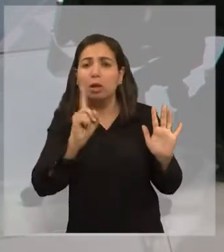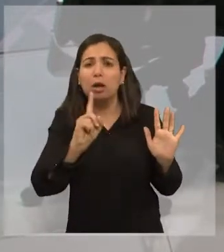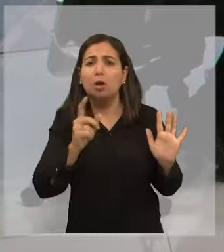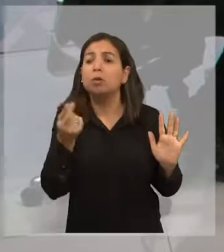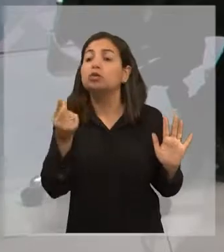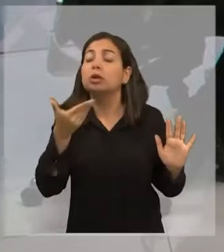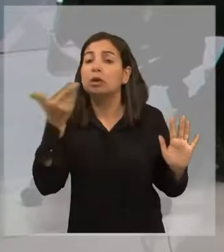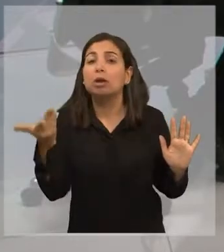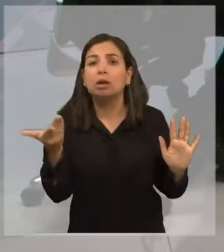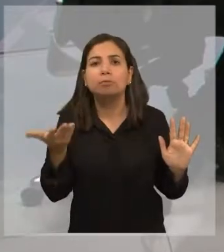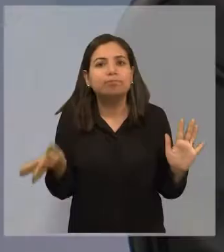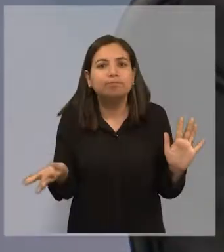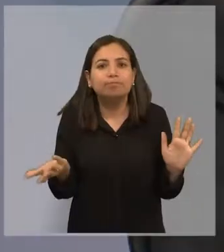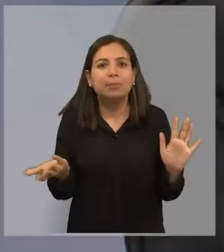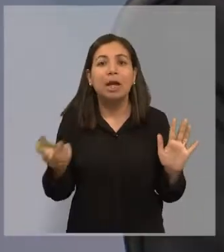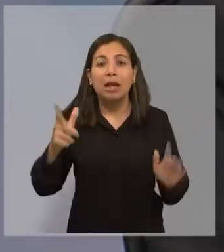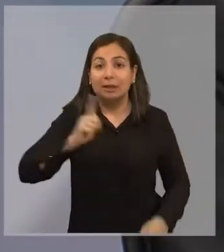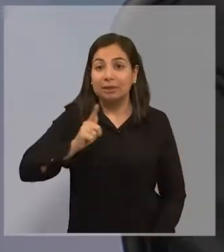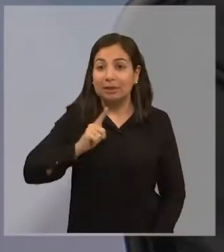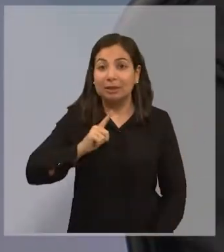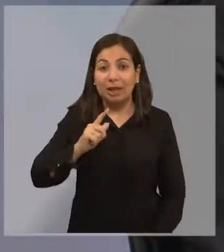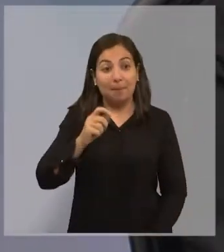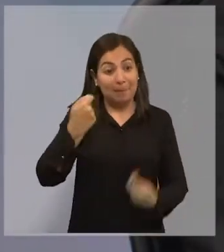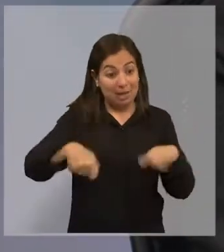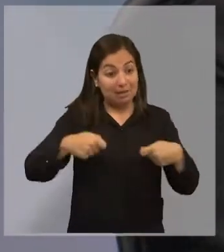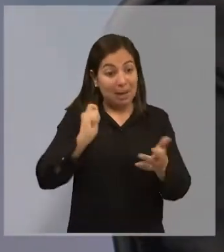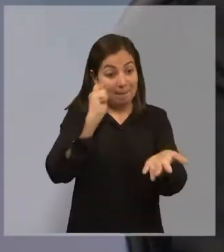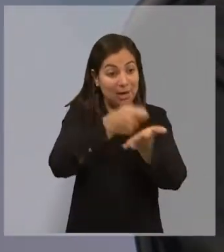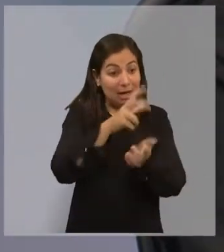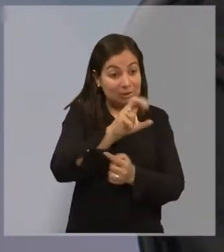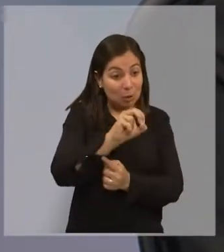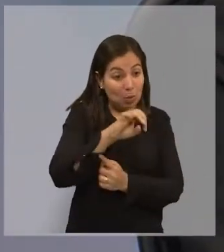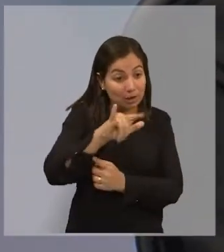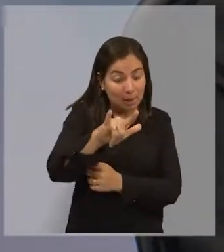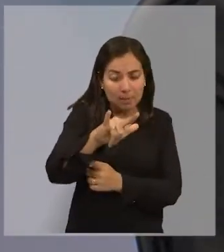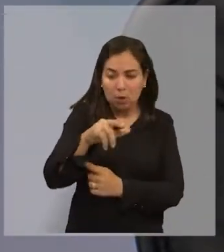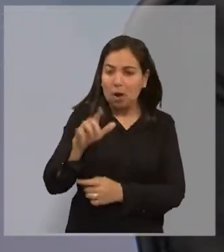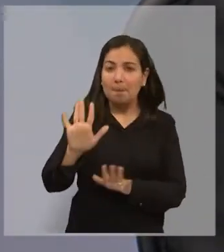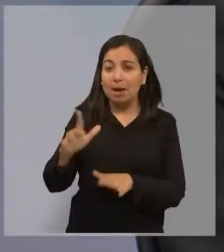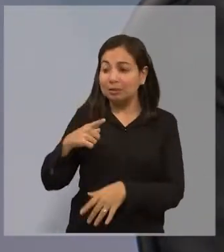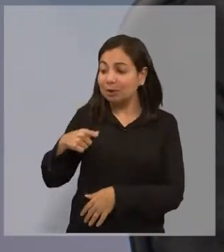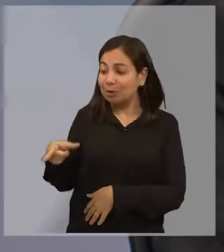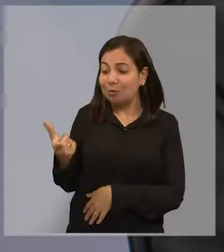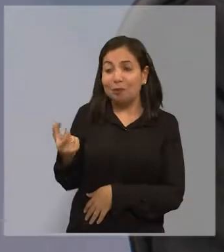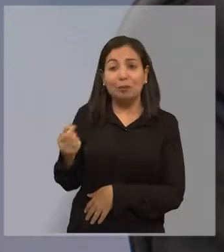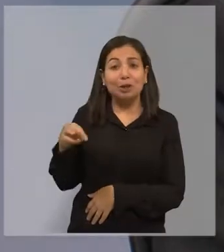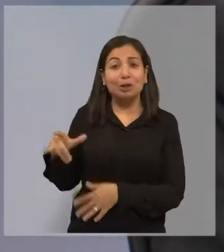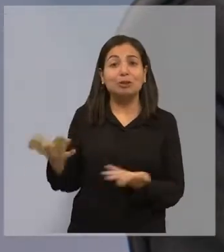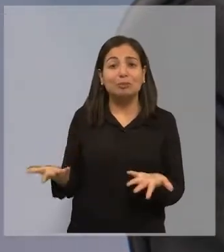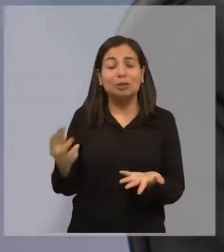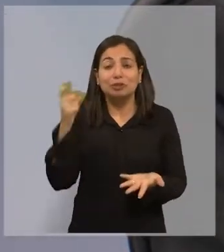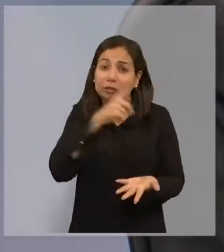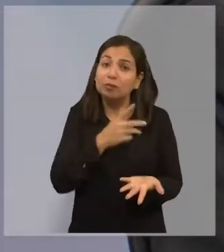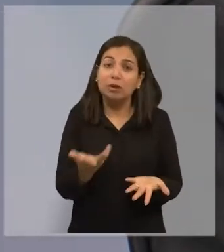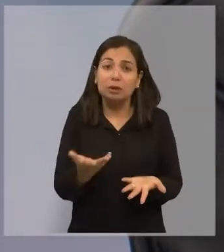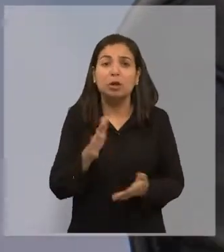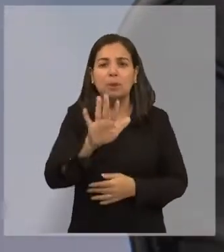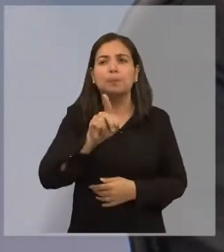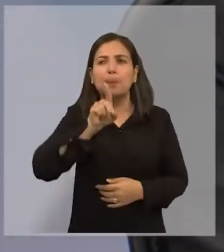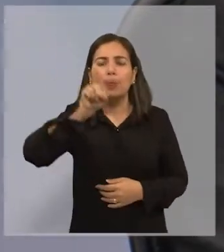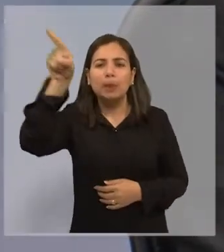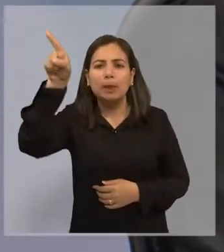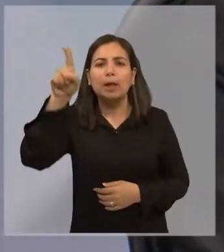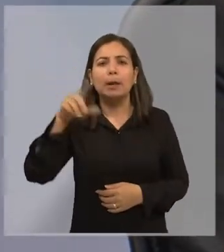50 mil, você só tem 20, morreu. Então, o problema é o seguinte, por exemplo, Portugal. O que foi que aconteceu? Portugal entrou na crise financeira também